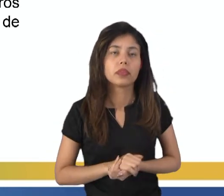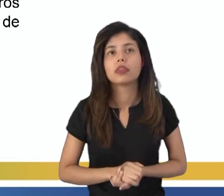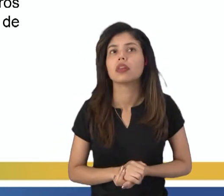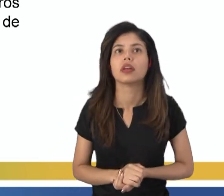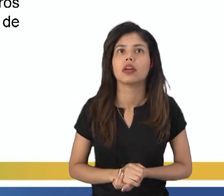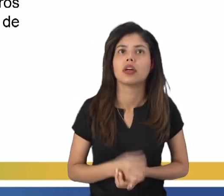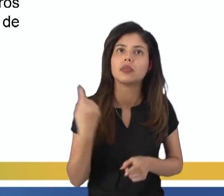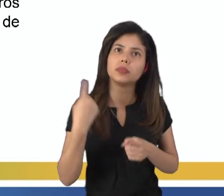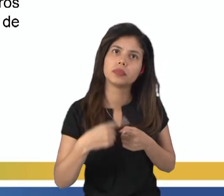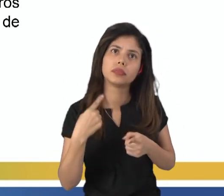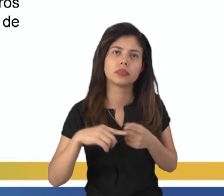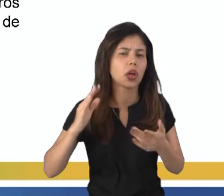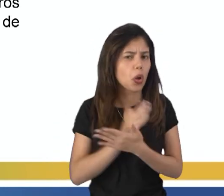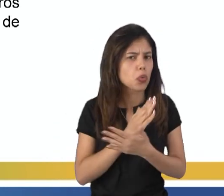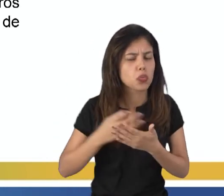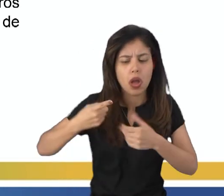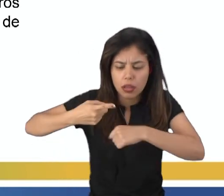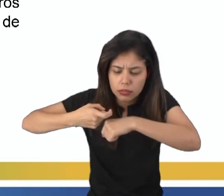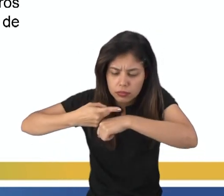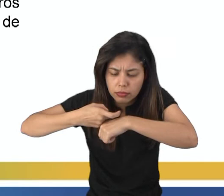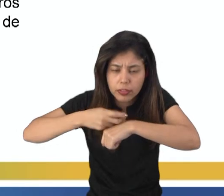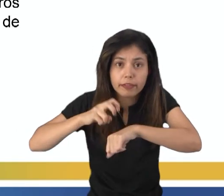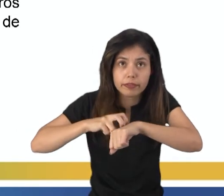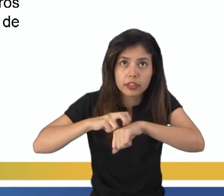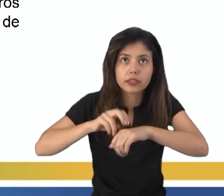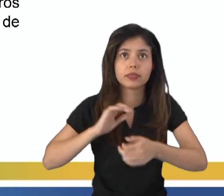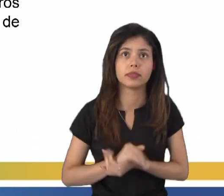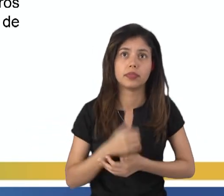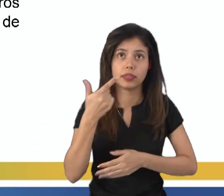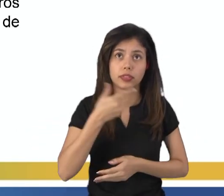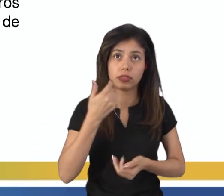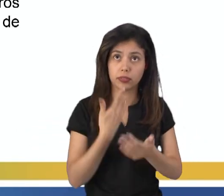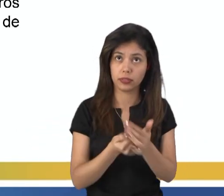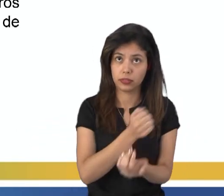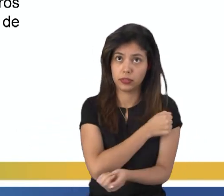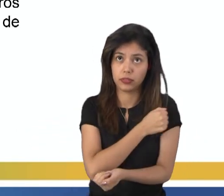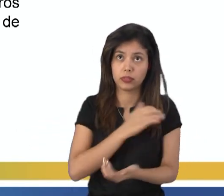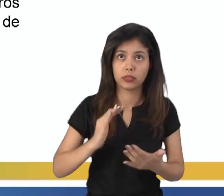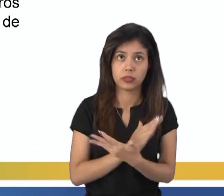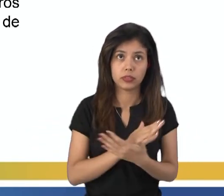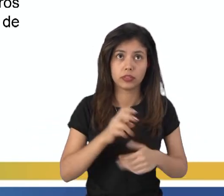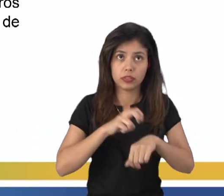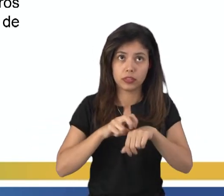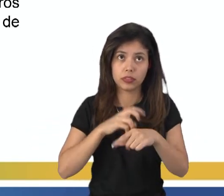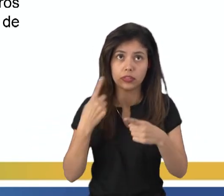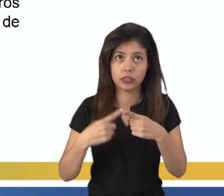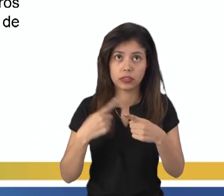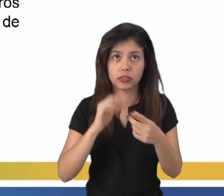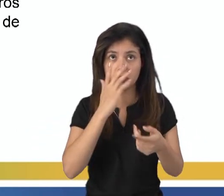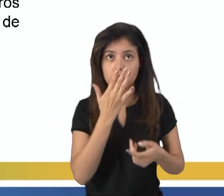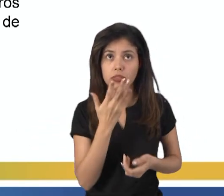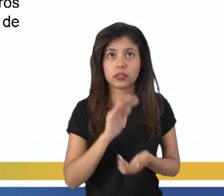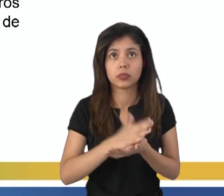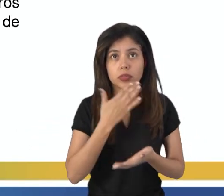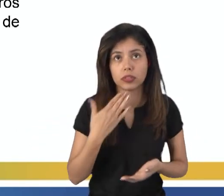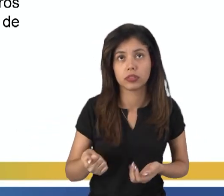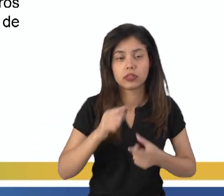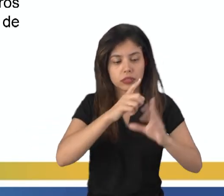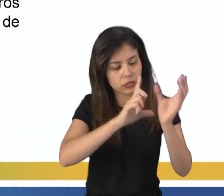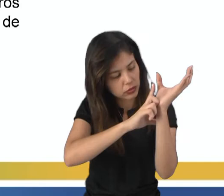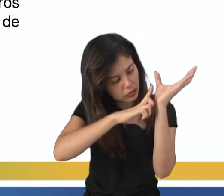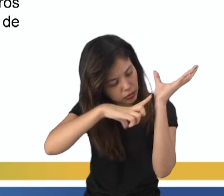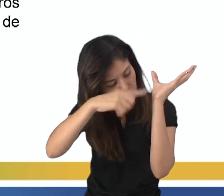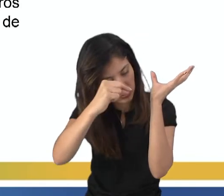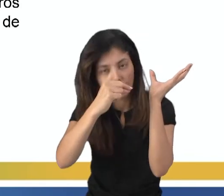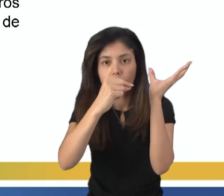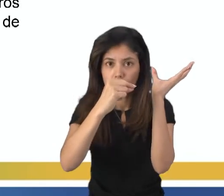o motivo pelo qual algumas lagartas são verdes. Segundo a aluna, algumas lagartas são verdes porque essa cor favorece sua